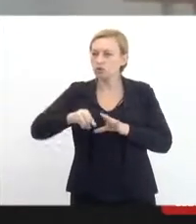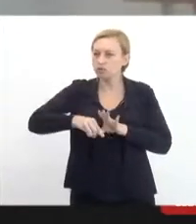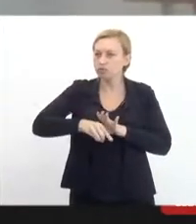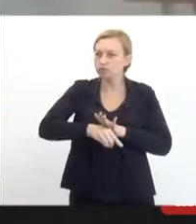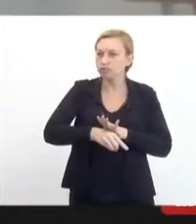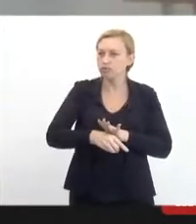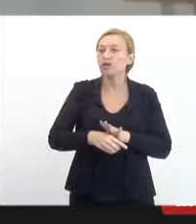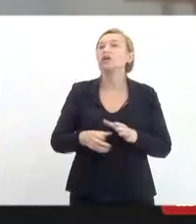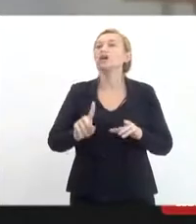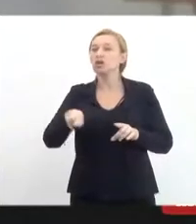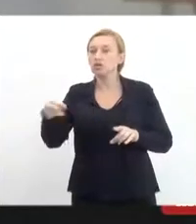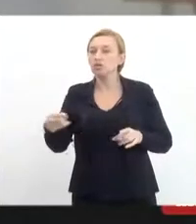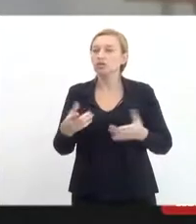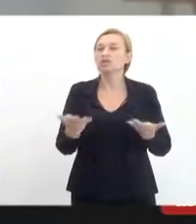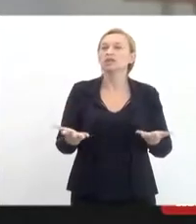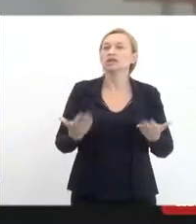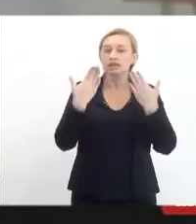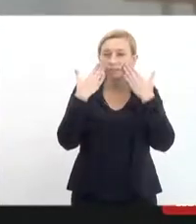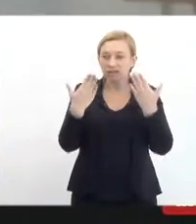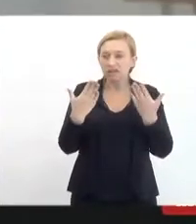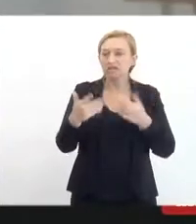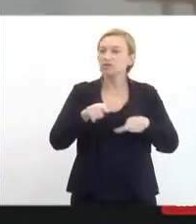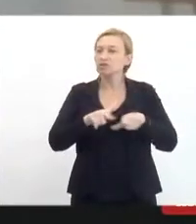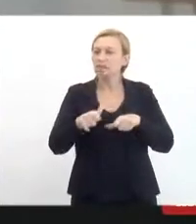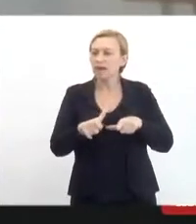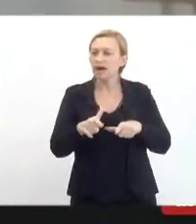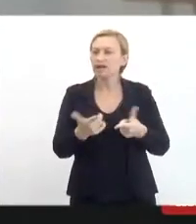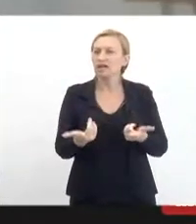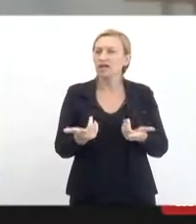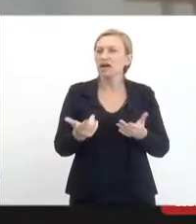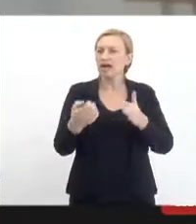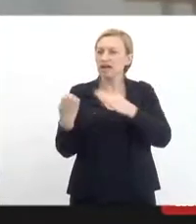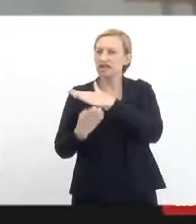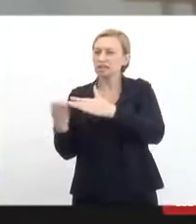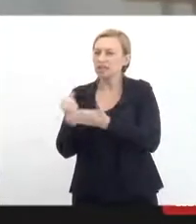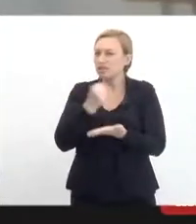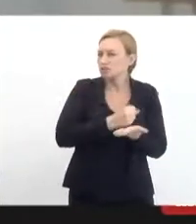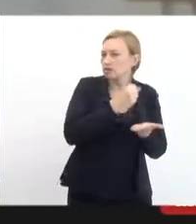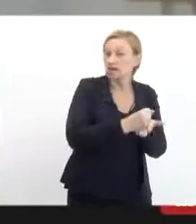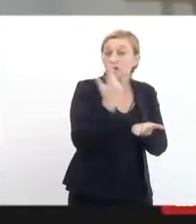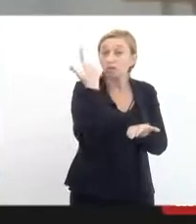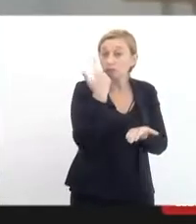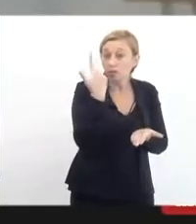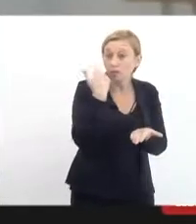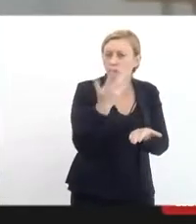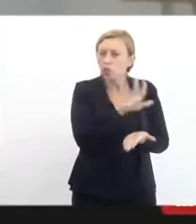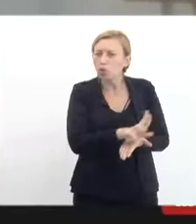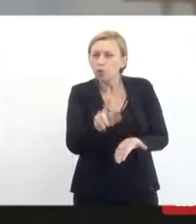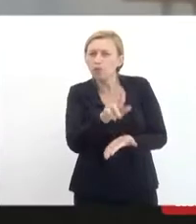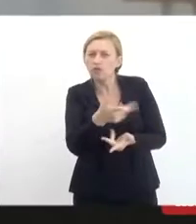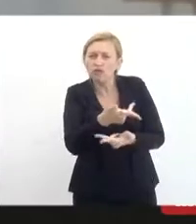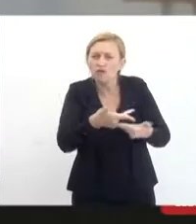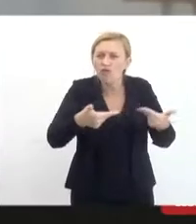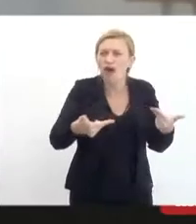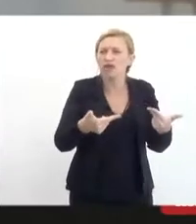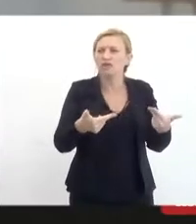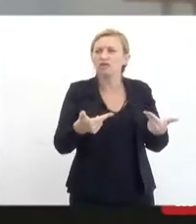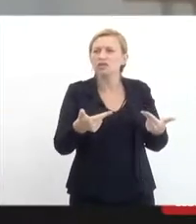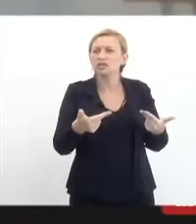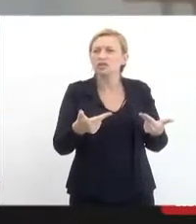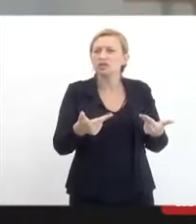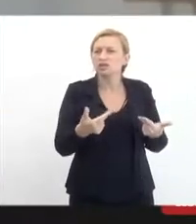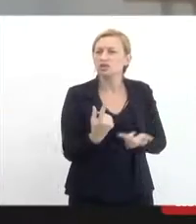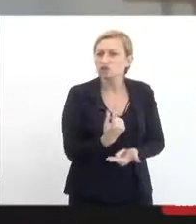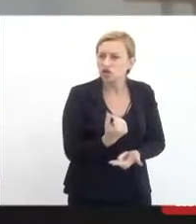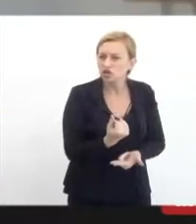na prestação desses serviços, as empresas contratadas naturalmente utilizam vários